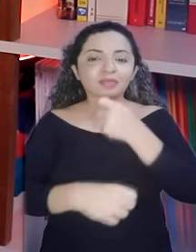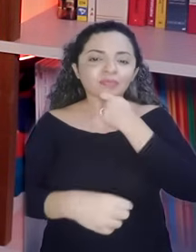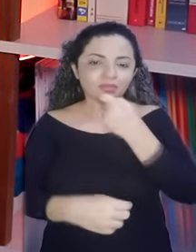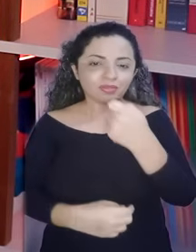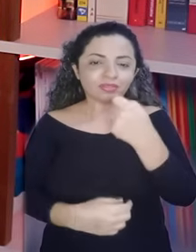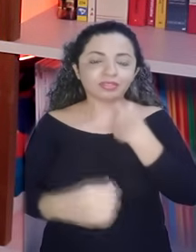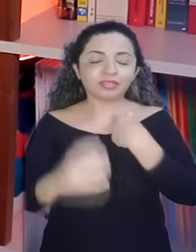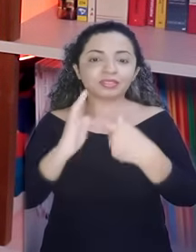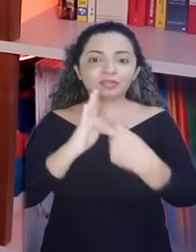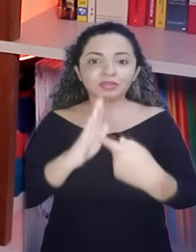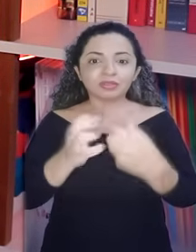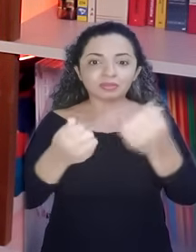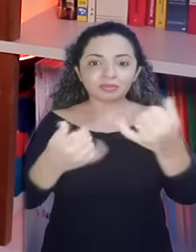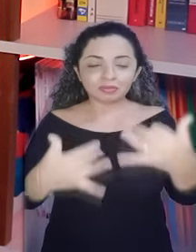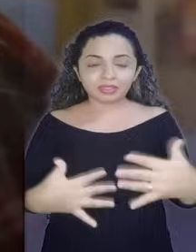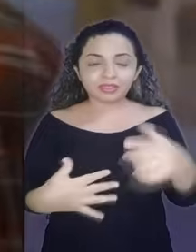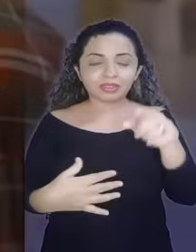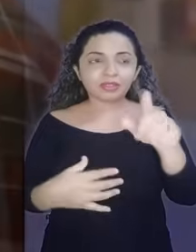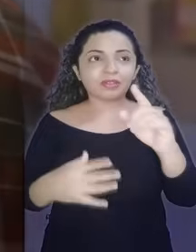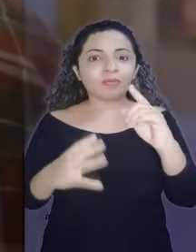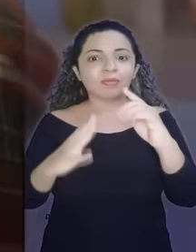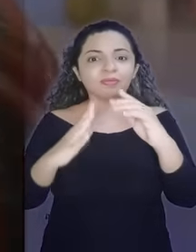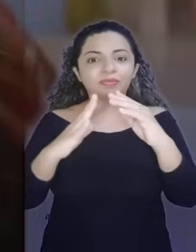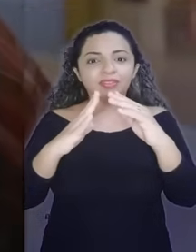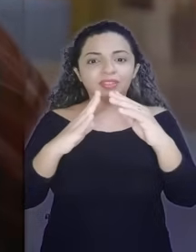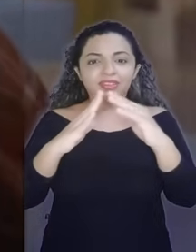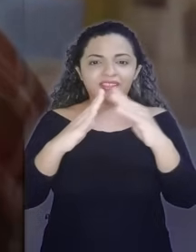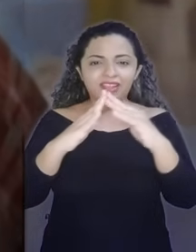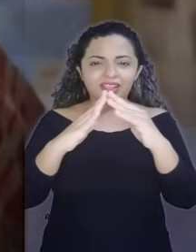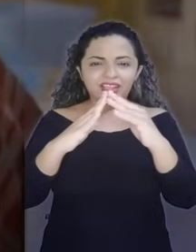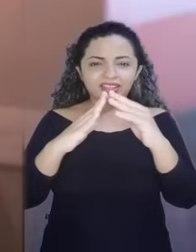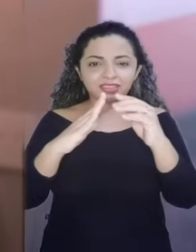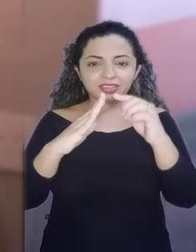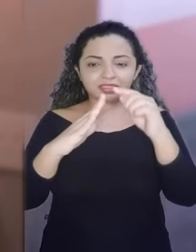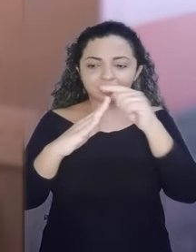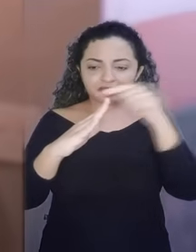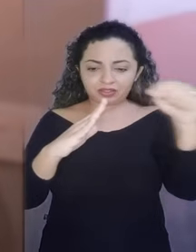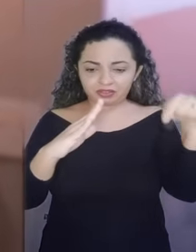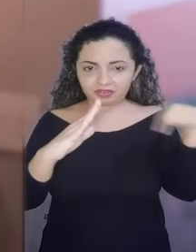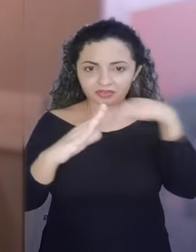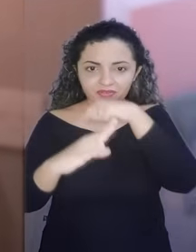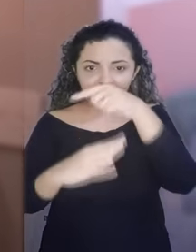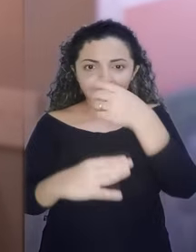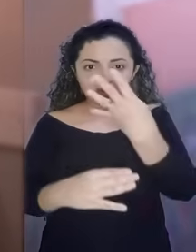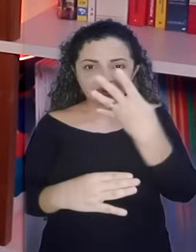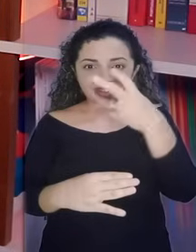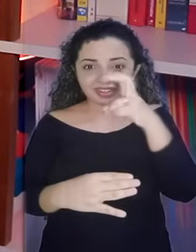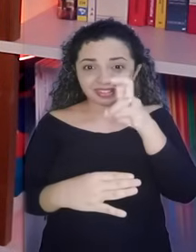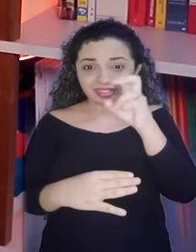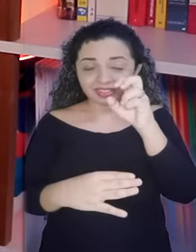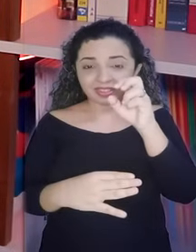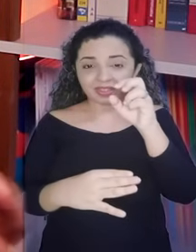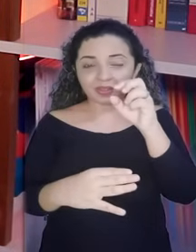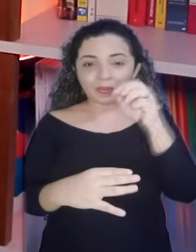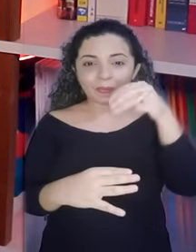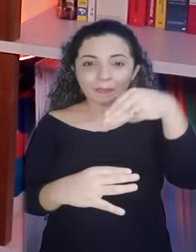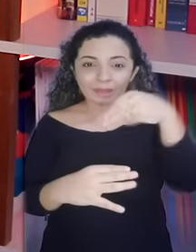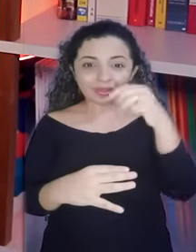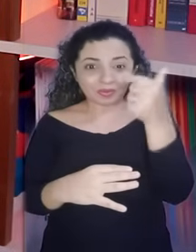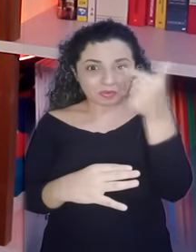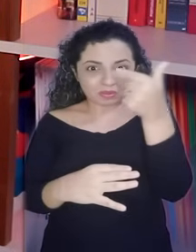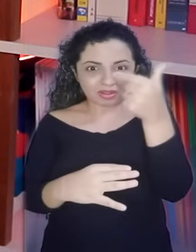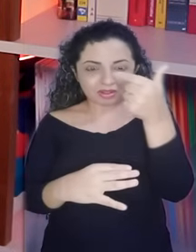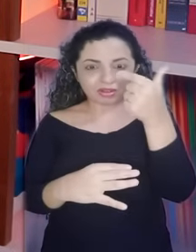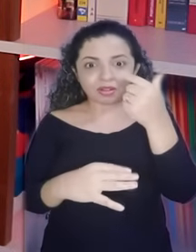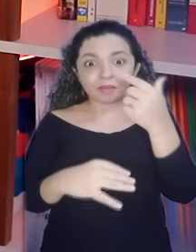apresenta um casal que vive num espaço diminuto ali nos arredores de Londres em 45 metros quadrados e paga um valor altíssimo,